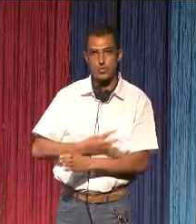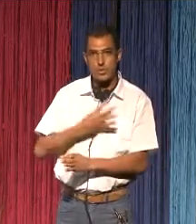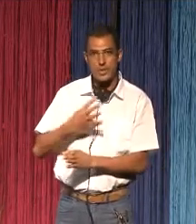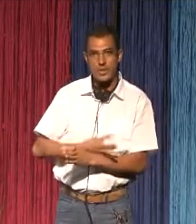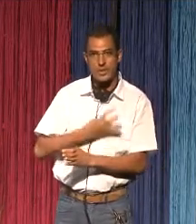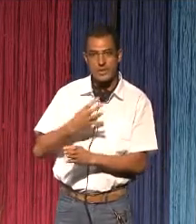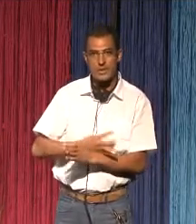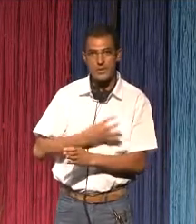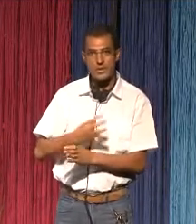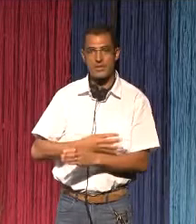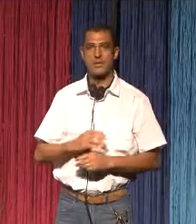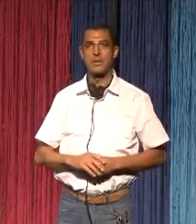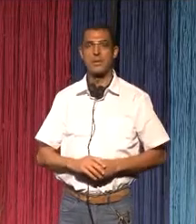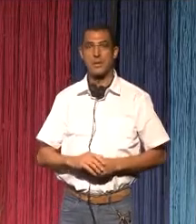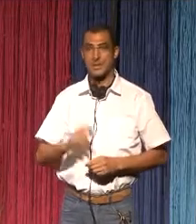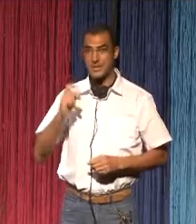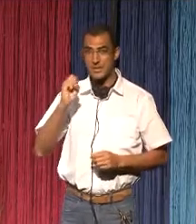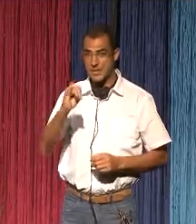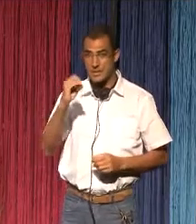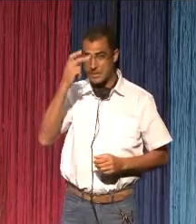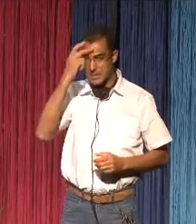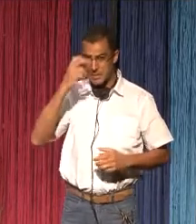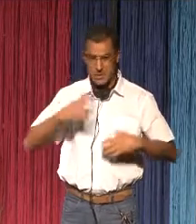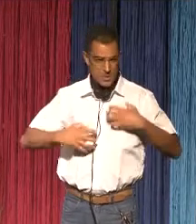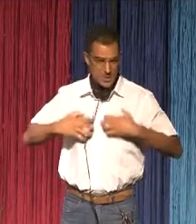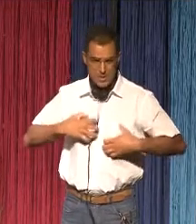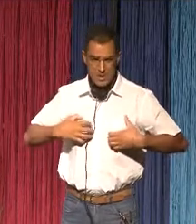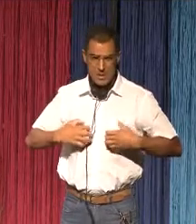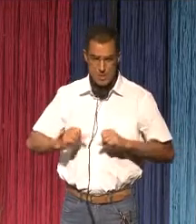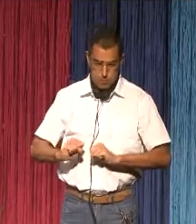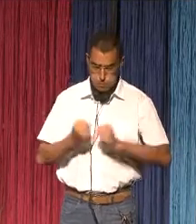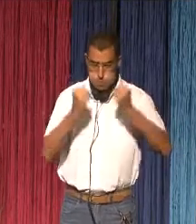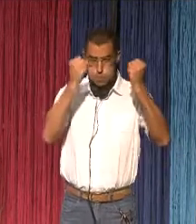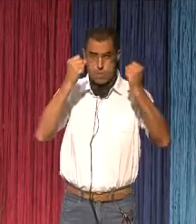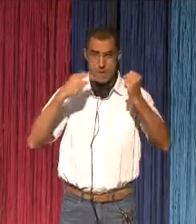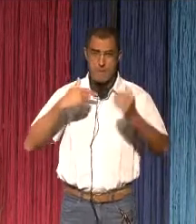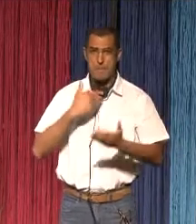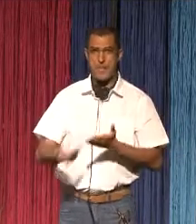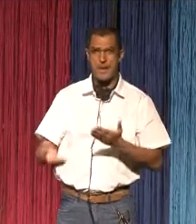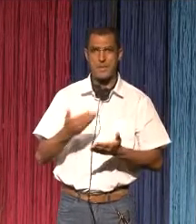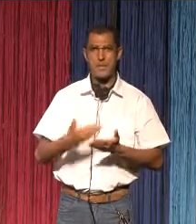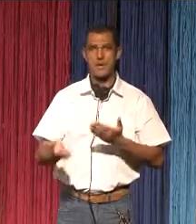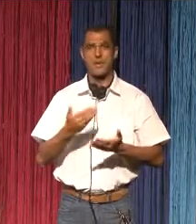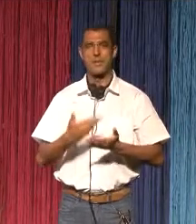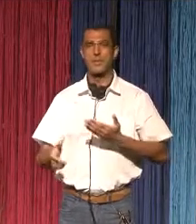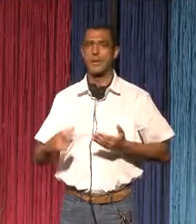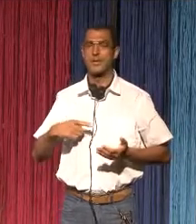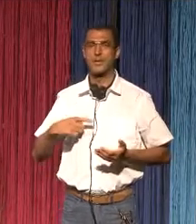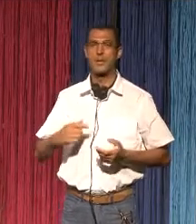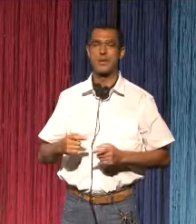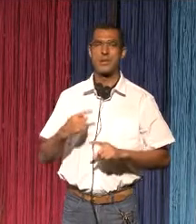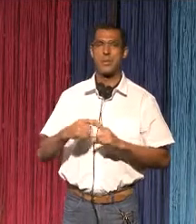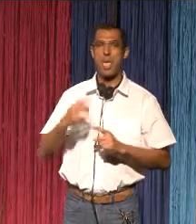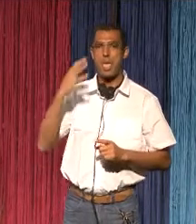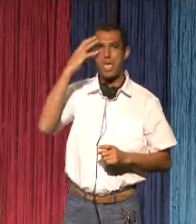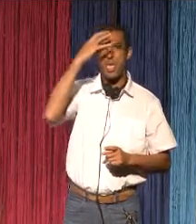aflitas, afobadas, estressadas, perdem, se equivocam, se